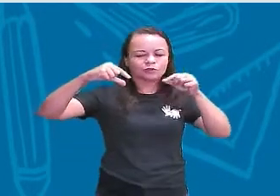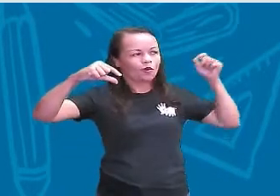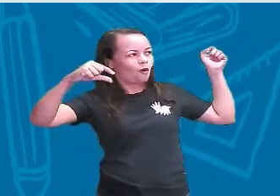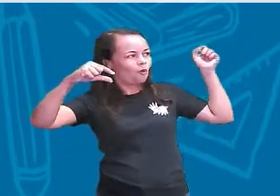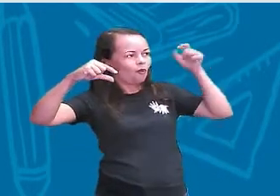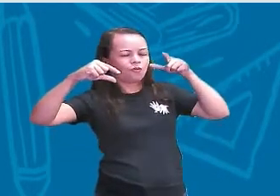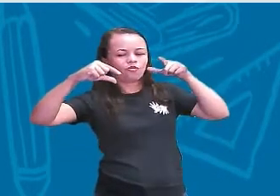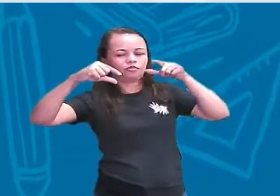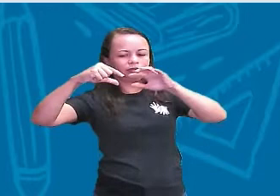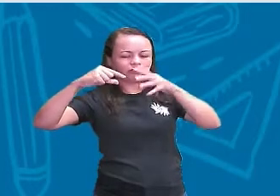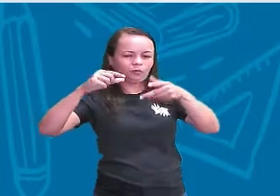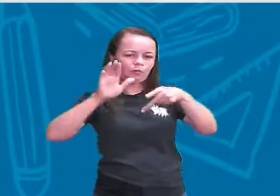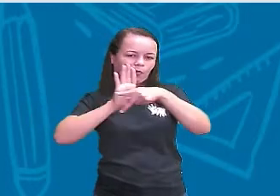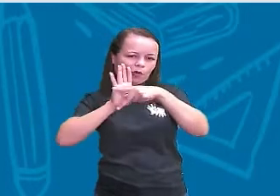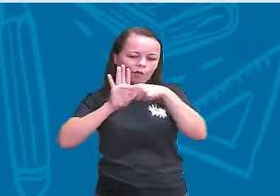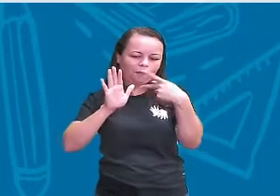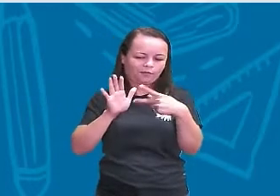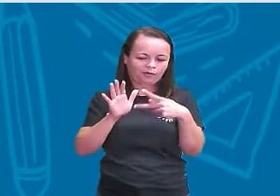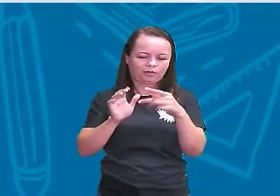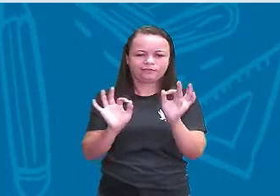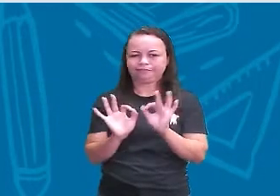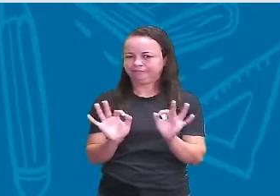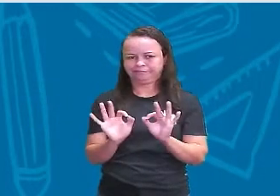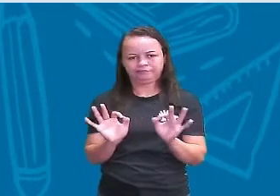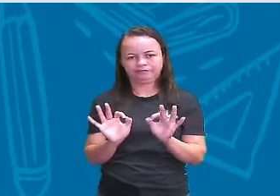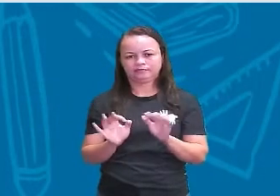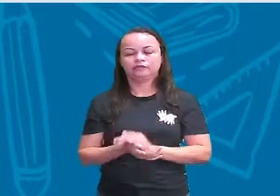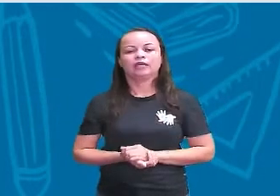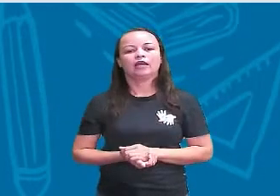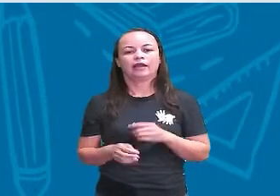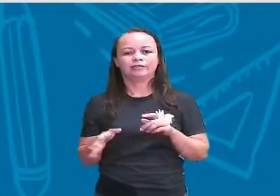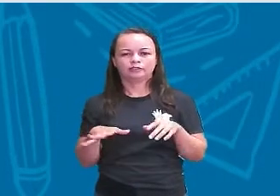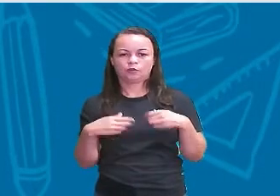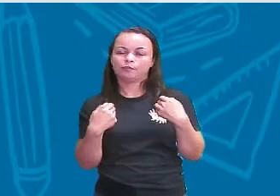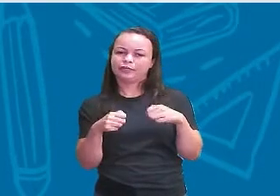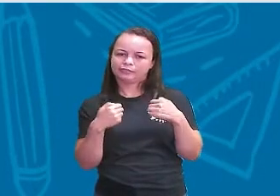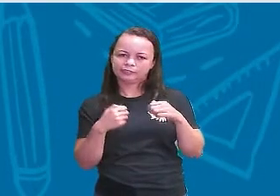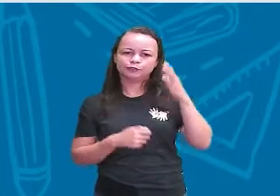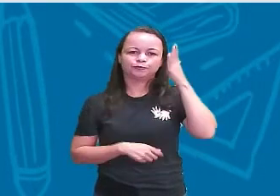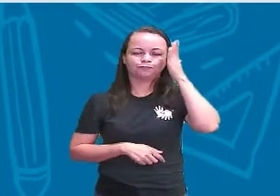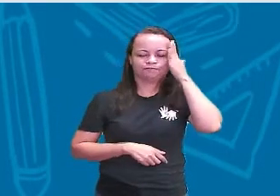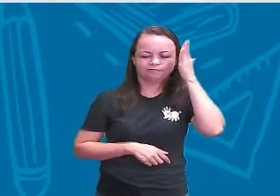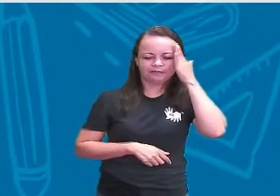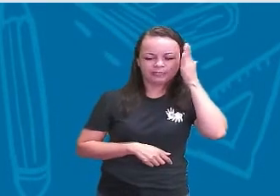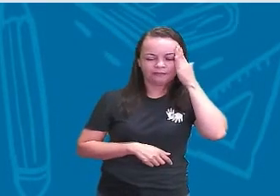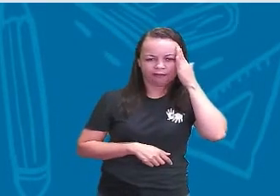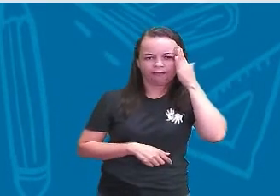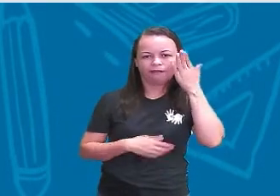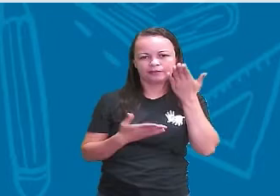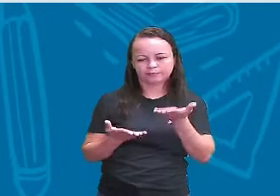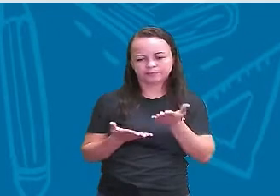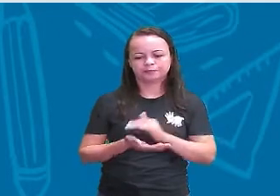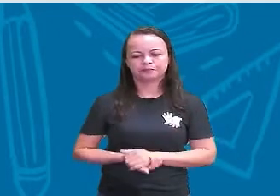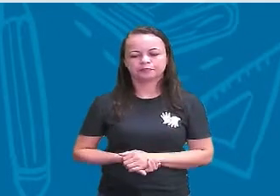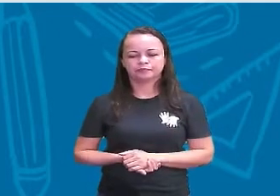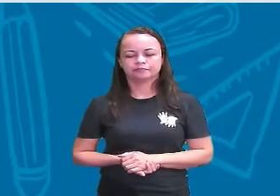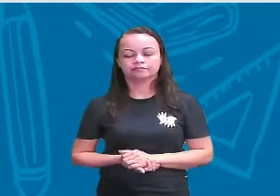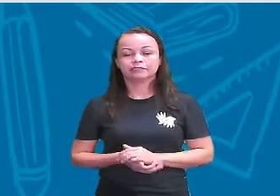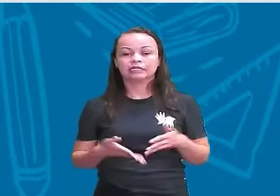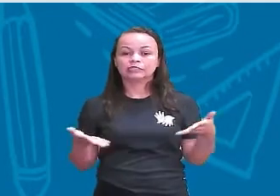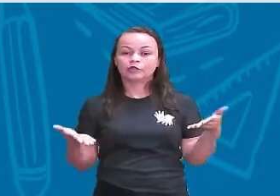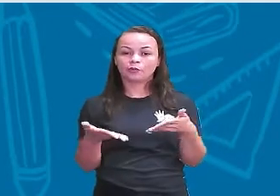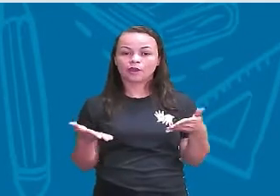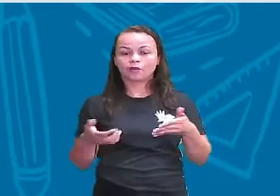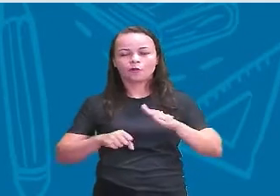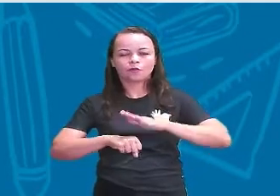e não a sua própria luz. Isso é uma coisa que a gente tem que entender, tá certo? E então chegamos agora